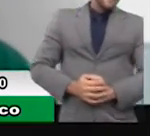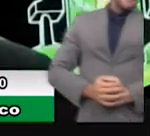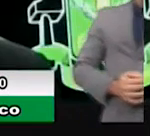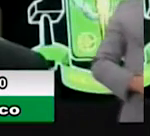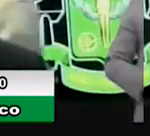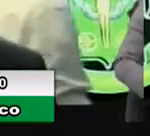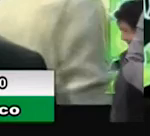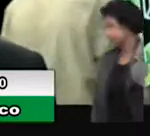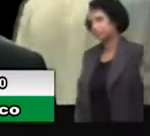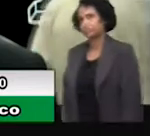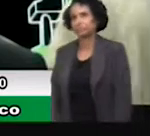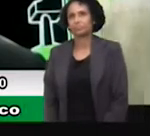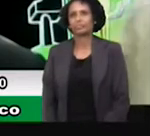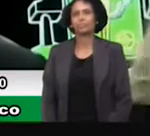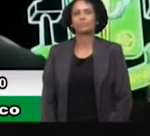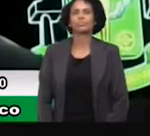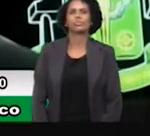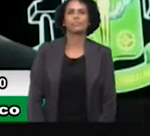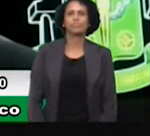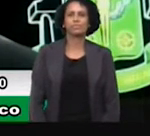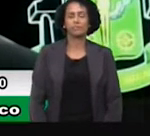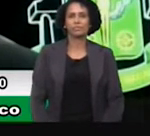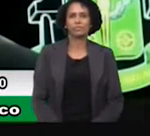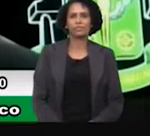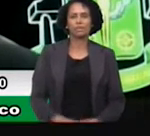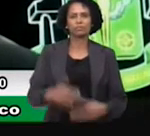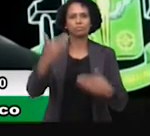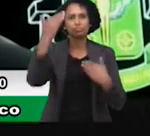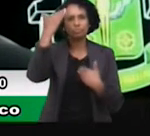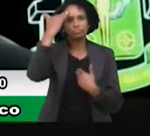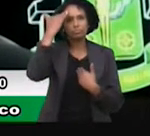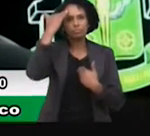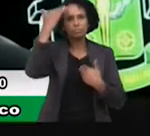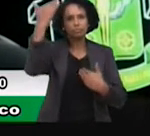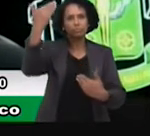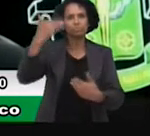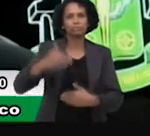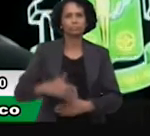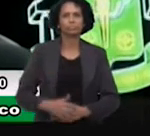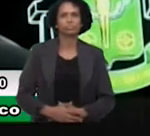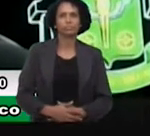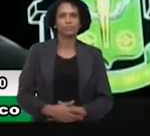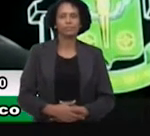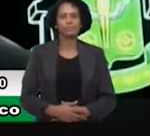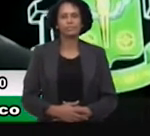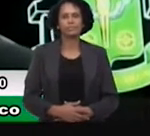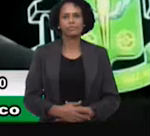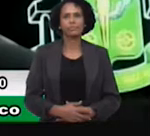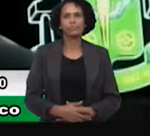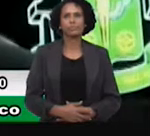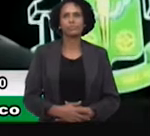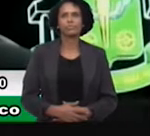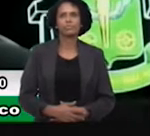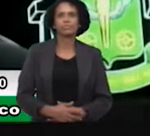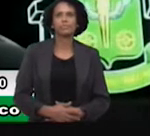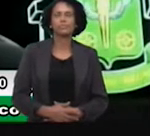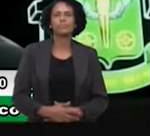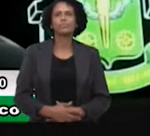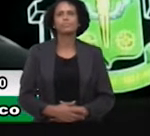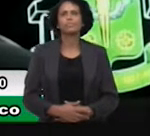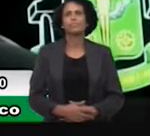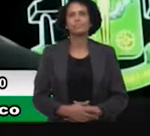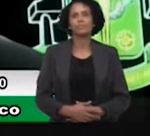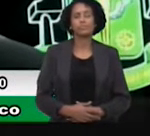Obrigado, nobre vereador Valdomiro Ventura. Vossa Excelência também está ao lado de Vossa Excelência, é um aprendizado também, com a experiência que Vossa